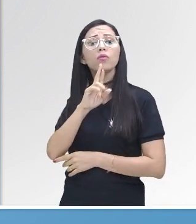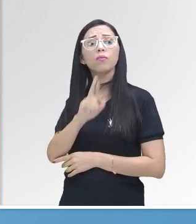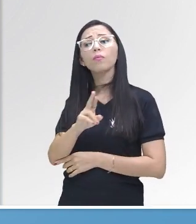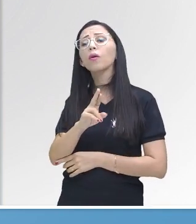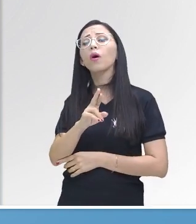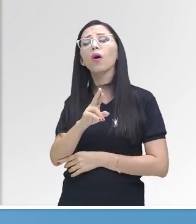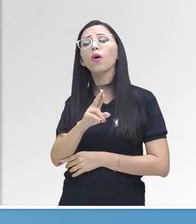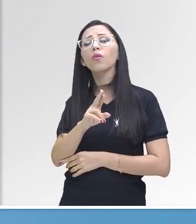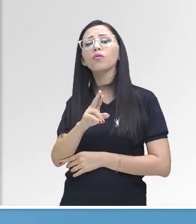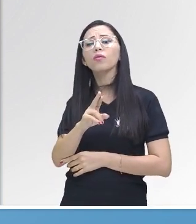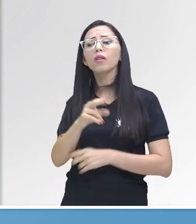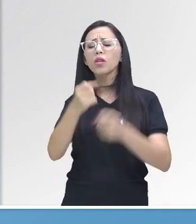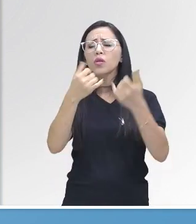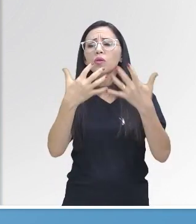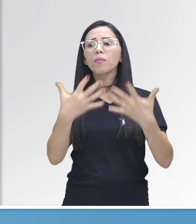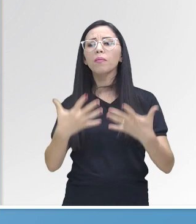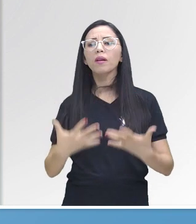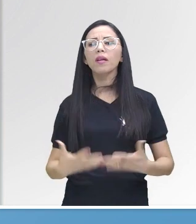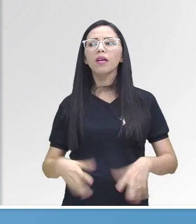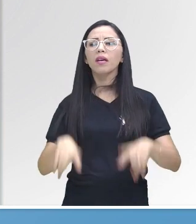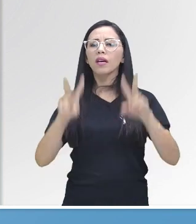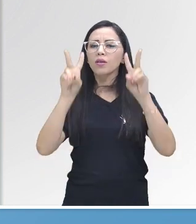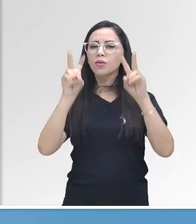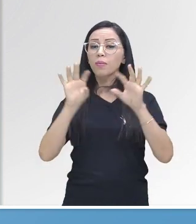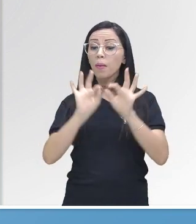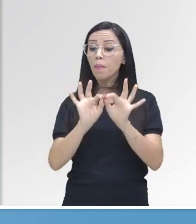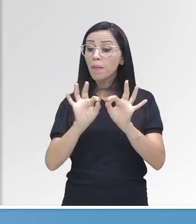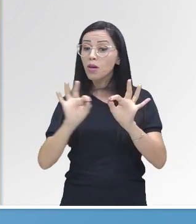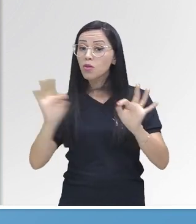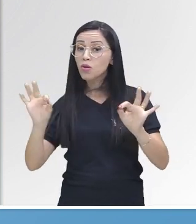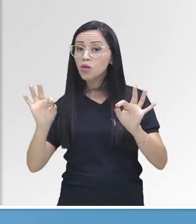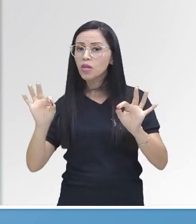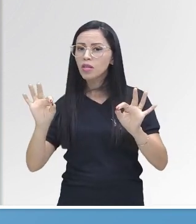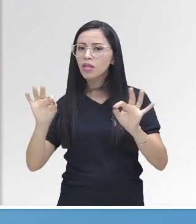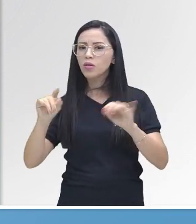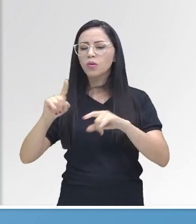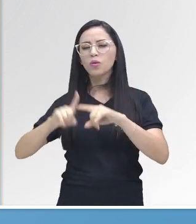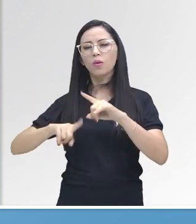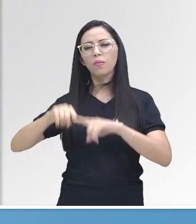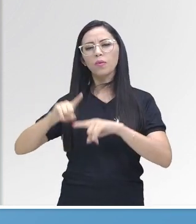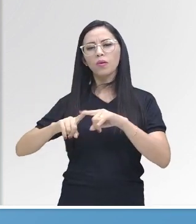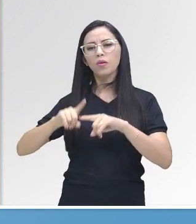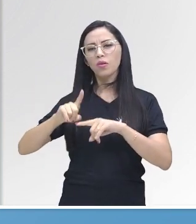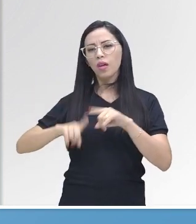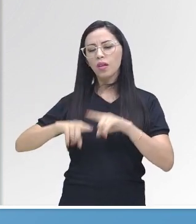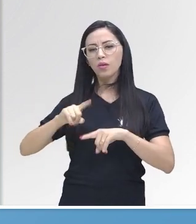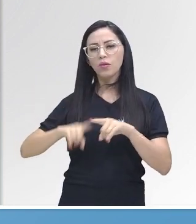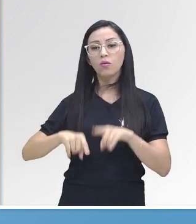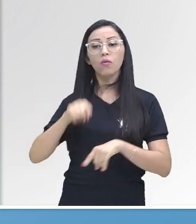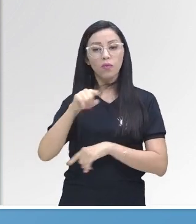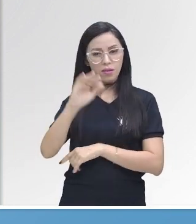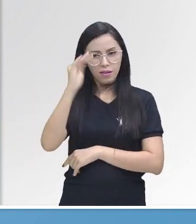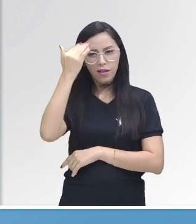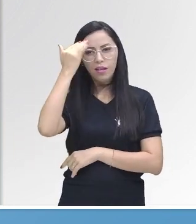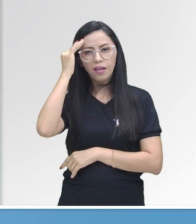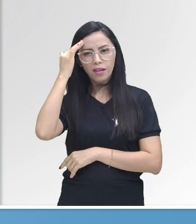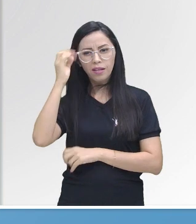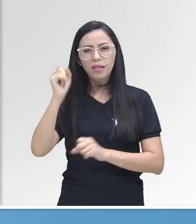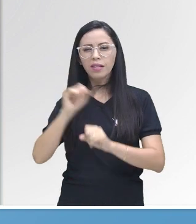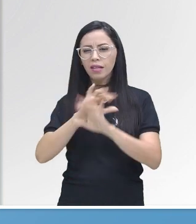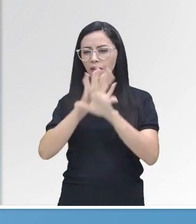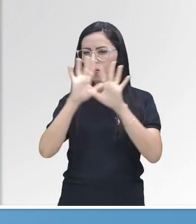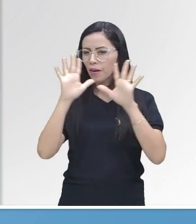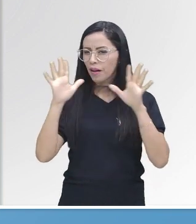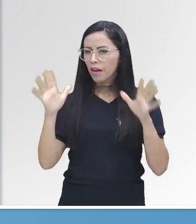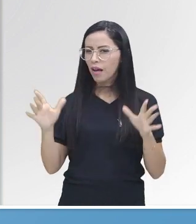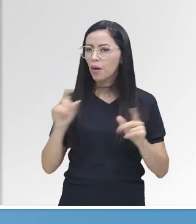a medida dos objetos a seguir. Vamos lá ver se você entendeu o que é medida de comprimento